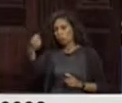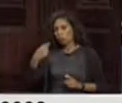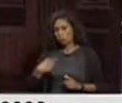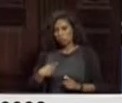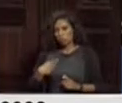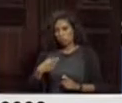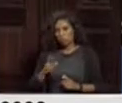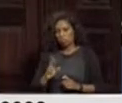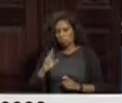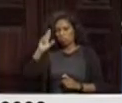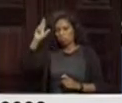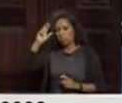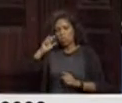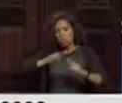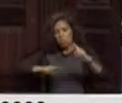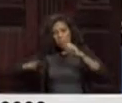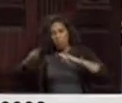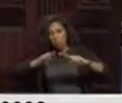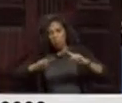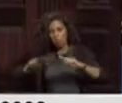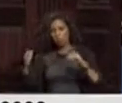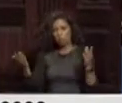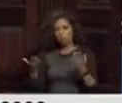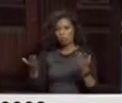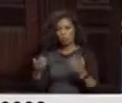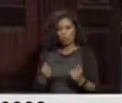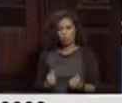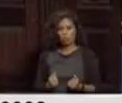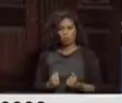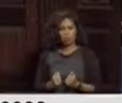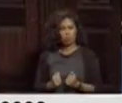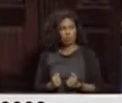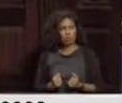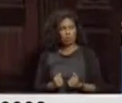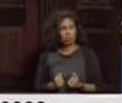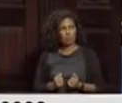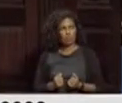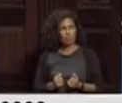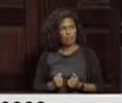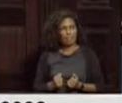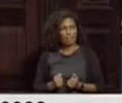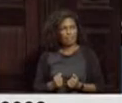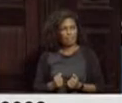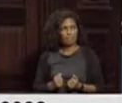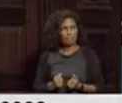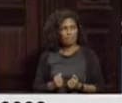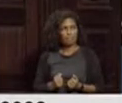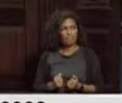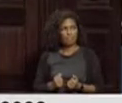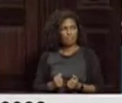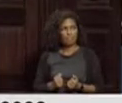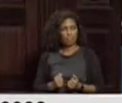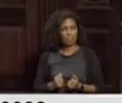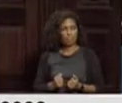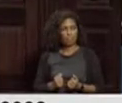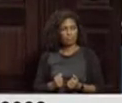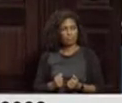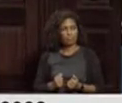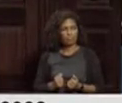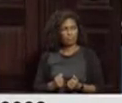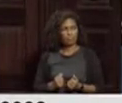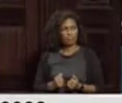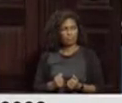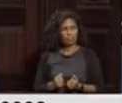foi escolhido para ser. E ele mesmo, cá entre nós, deve estar verificando que